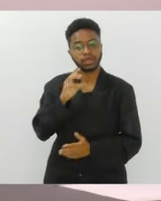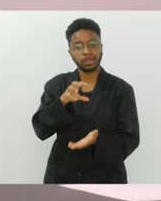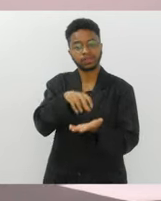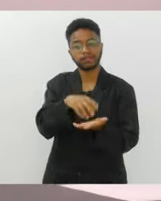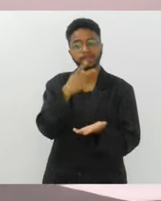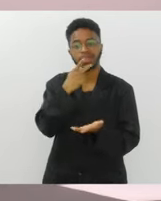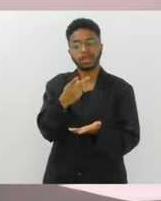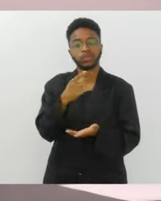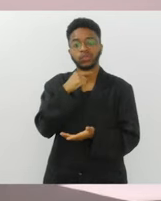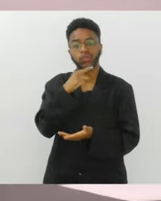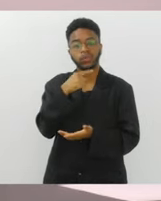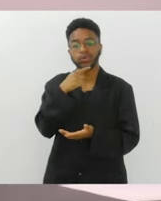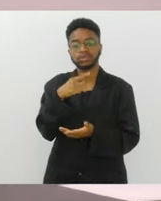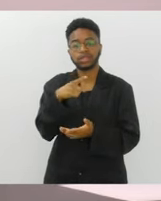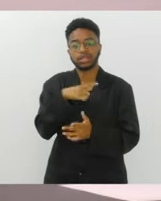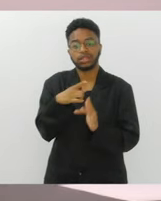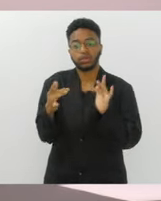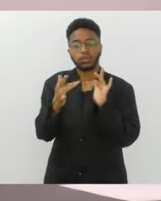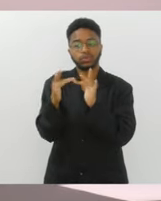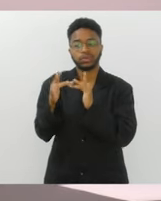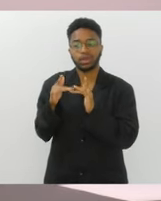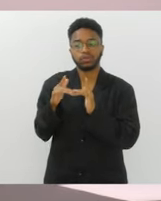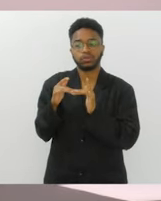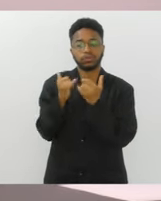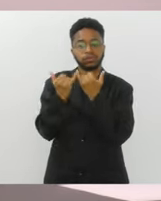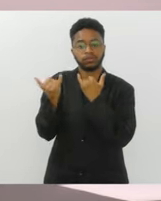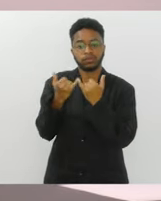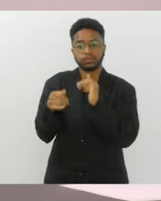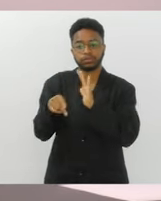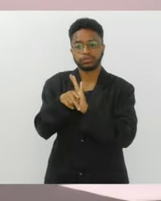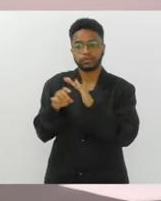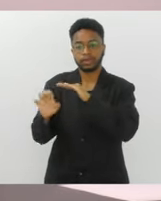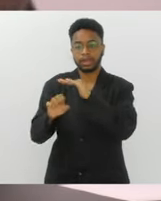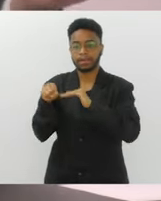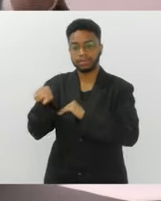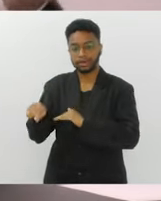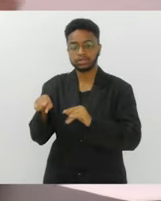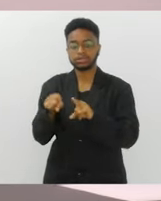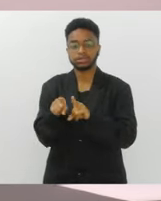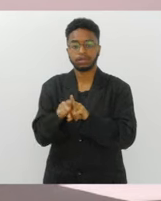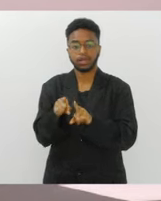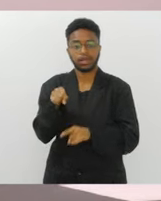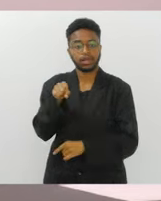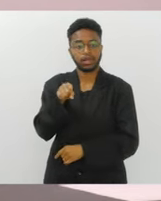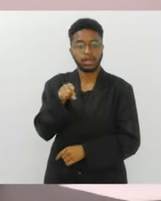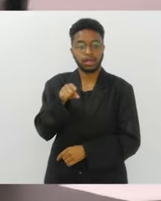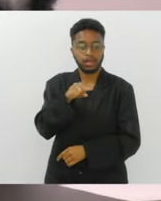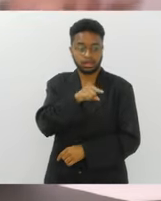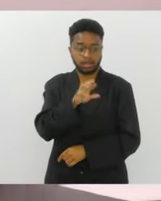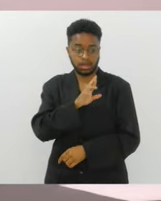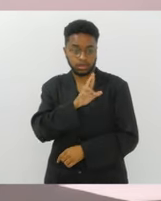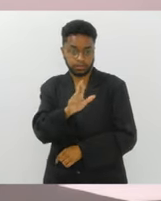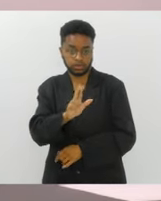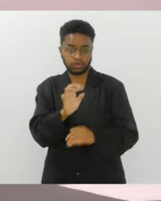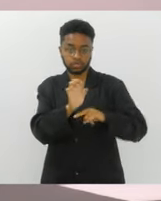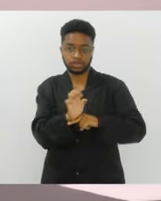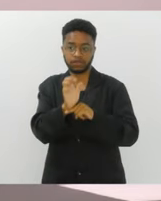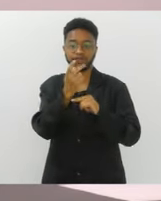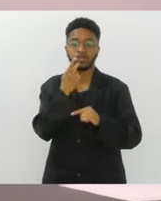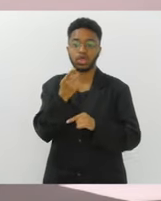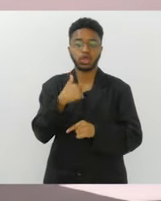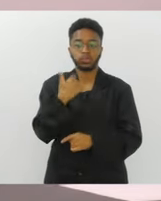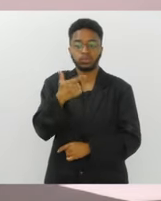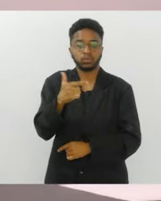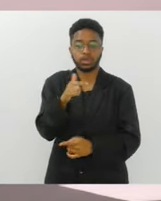que não consegue ter acesso aos dados da Supervia. O próprio representante aqui do Estado que falou não tem acesso aos